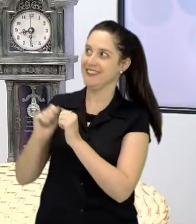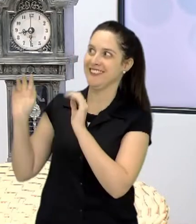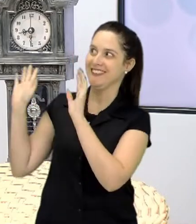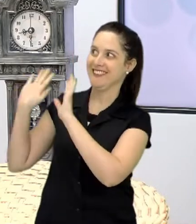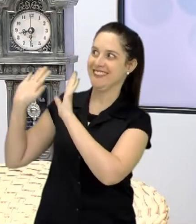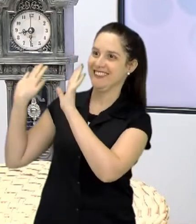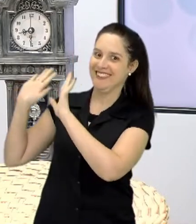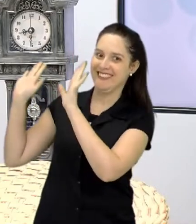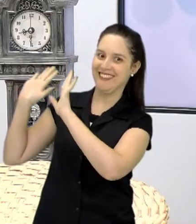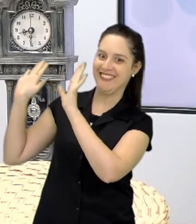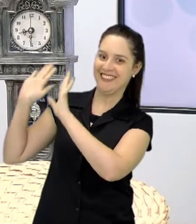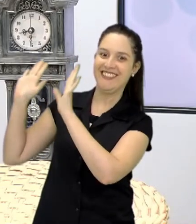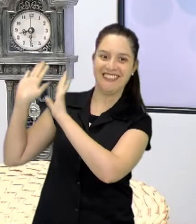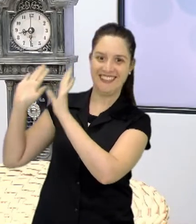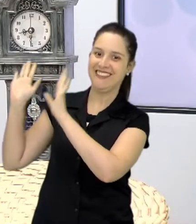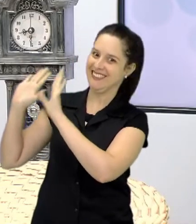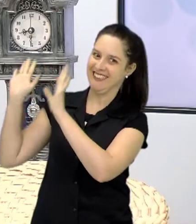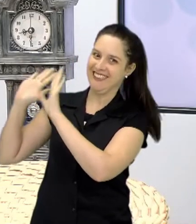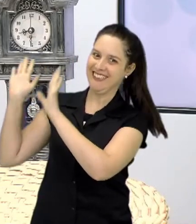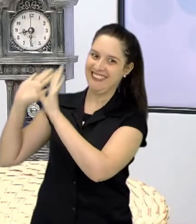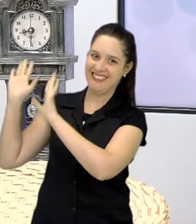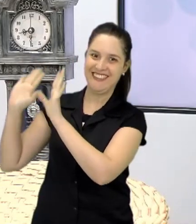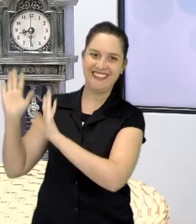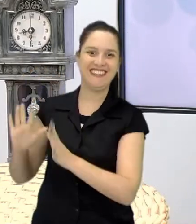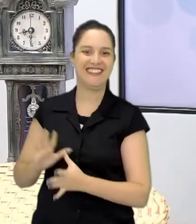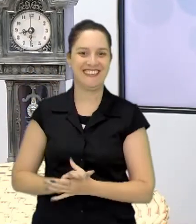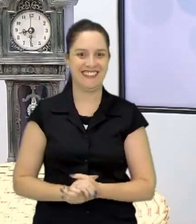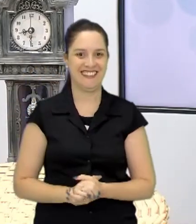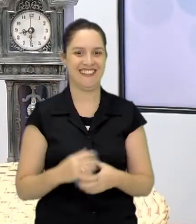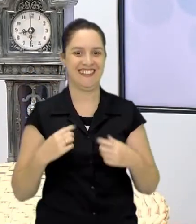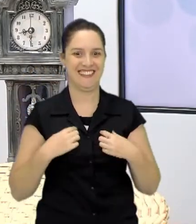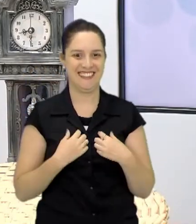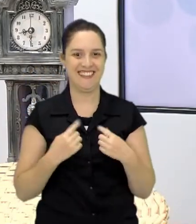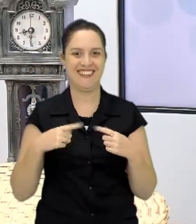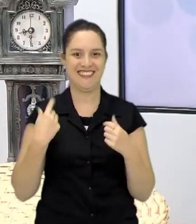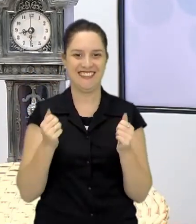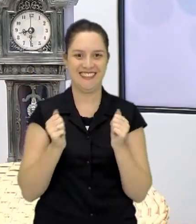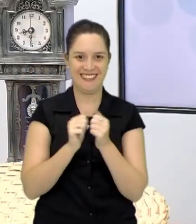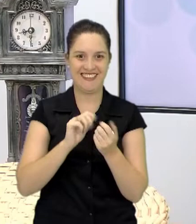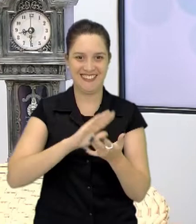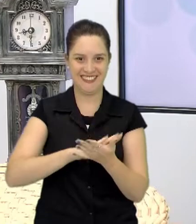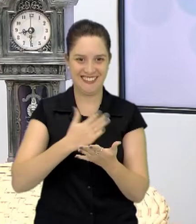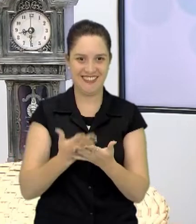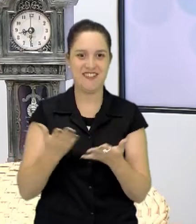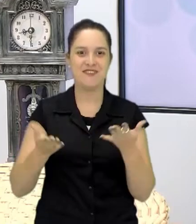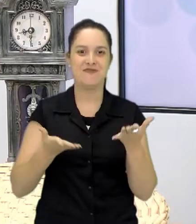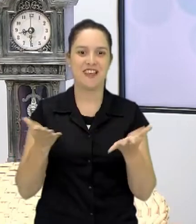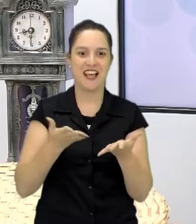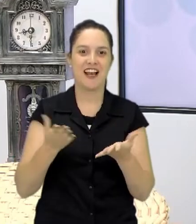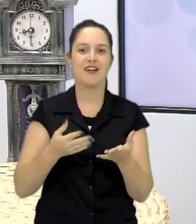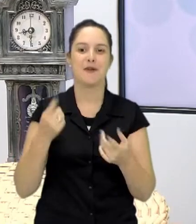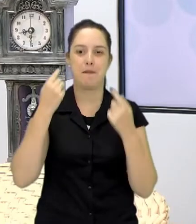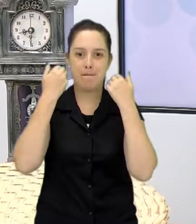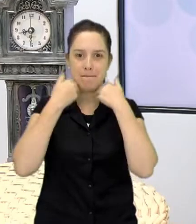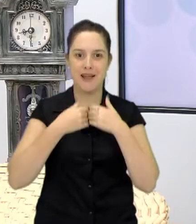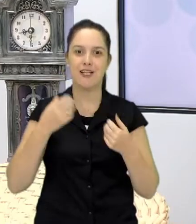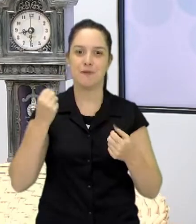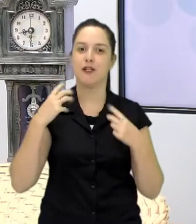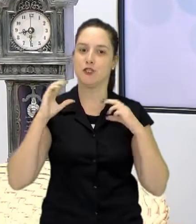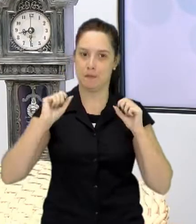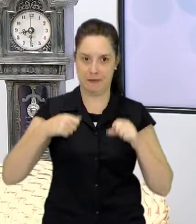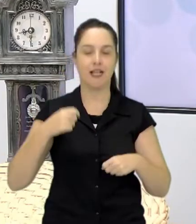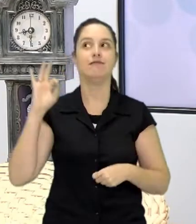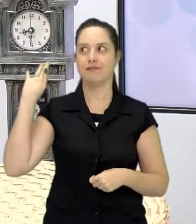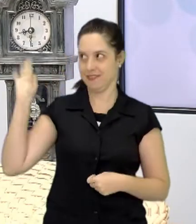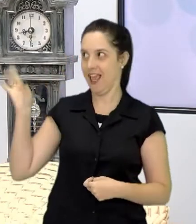Cauane. É a Cauane, olá Cauane. Então a Cauane vai conosco aqui no Libras. A Cauane é uma mulher branca e está de preto.